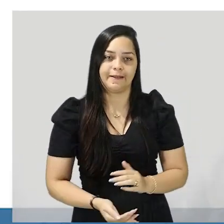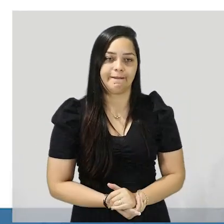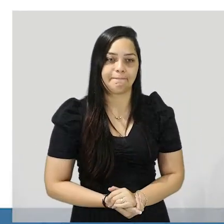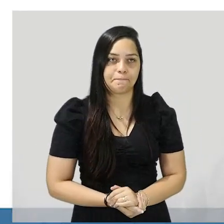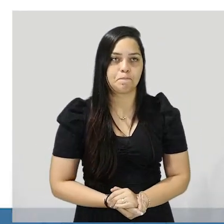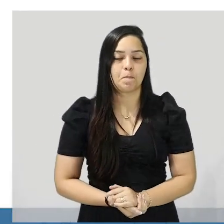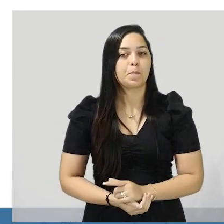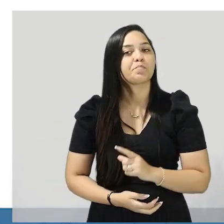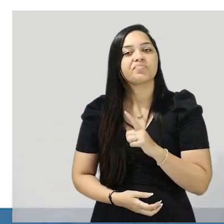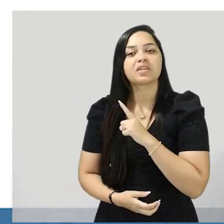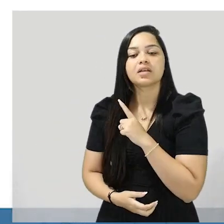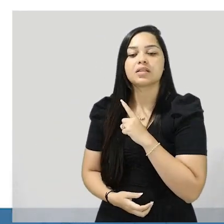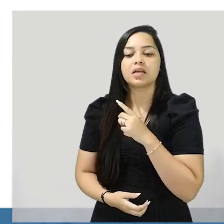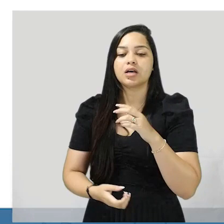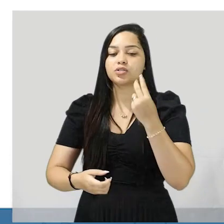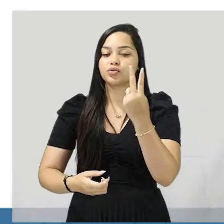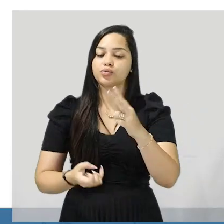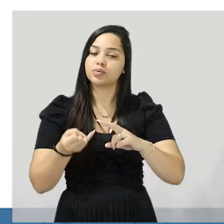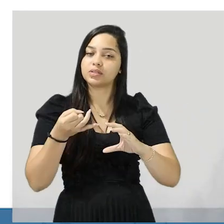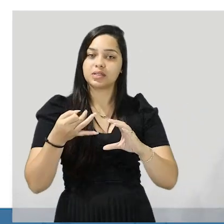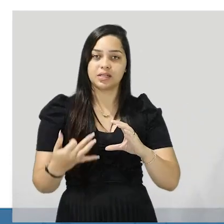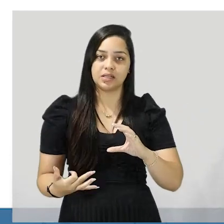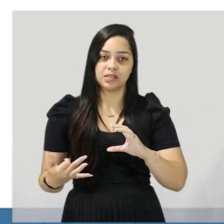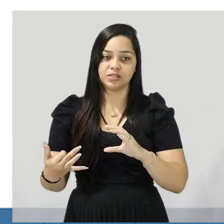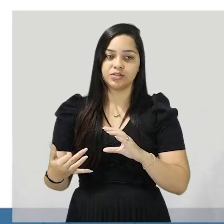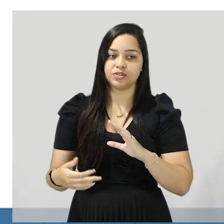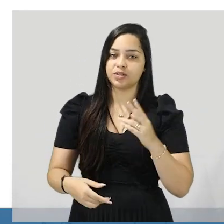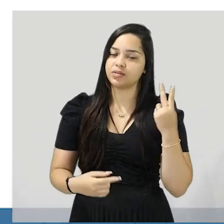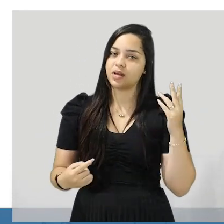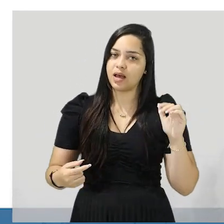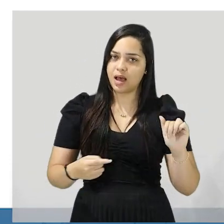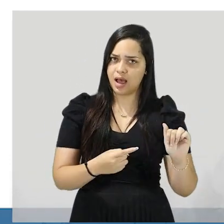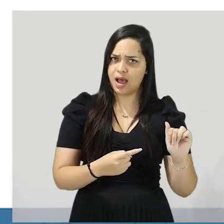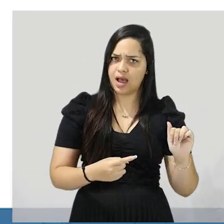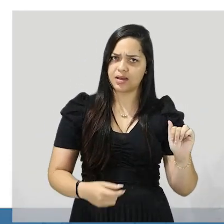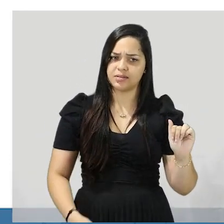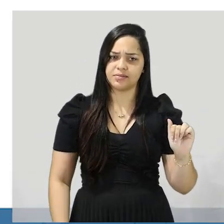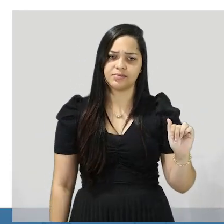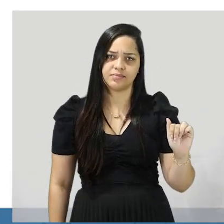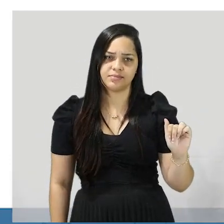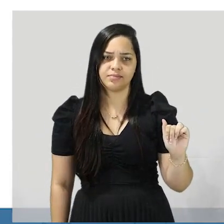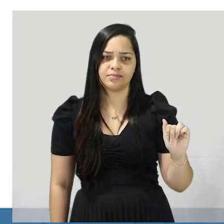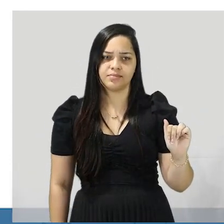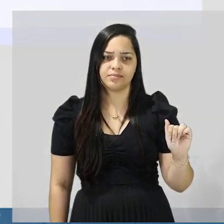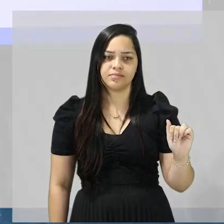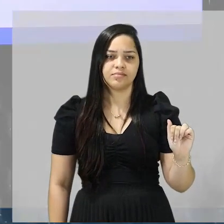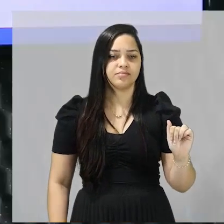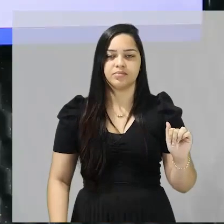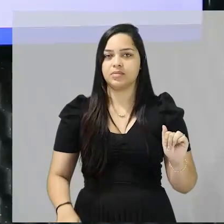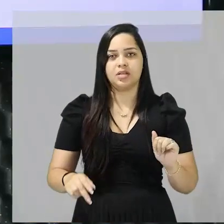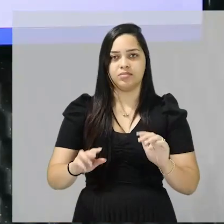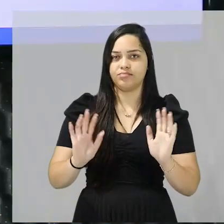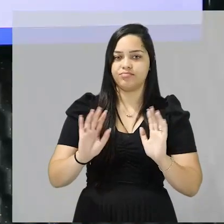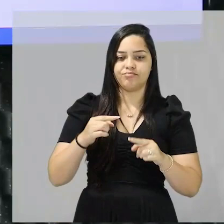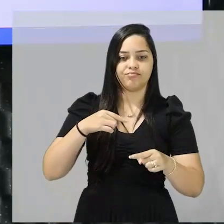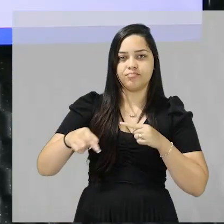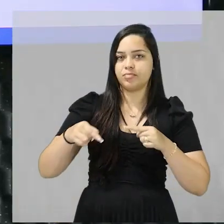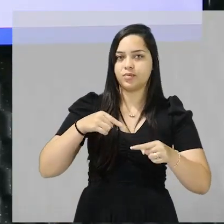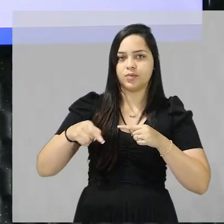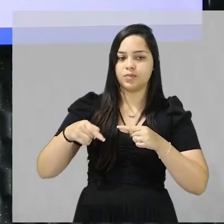seriam essas duas características? Seria paternalismo e filantropia, não seria paternalismo nem